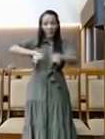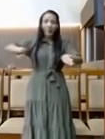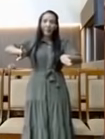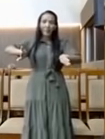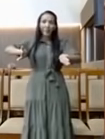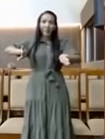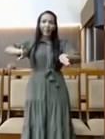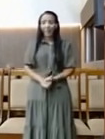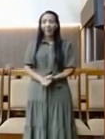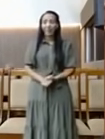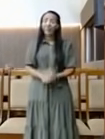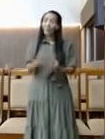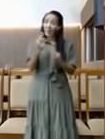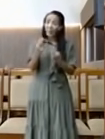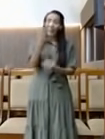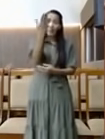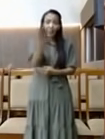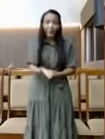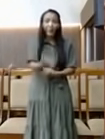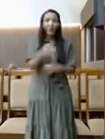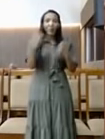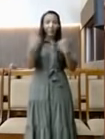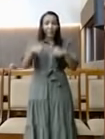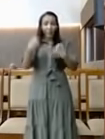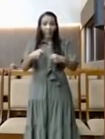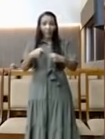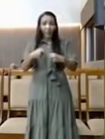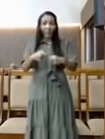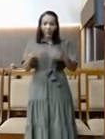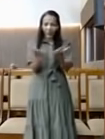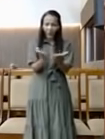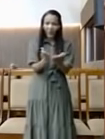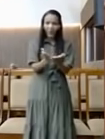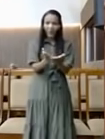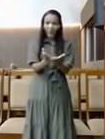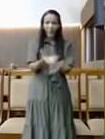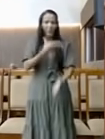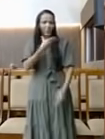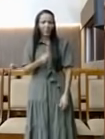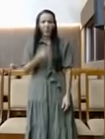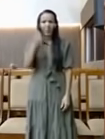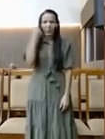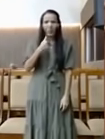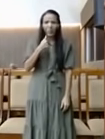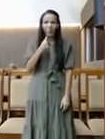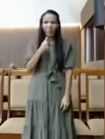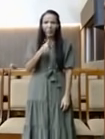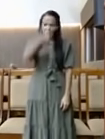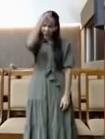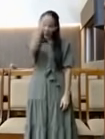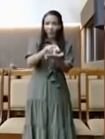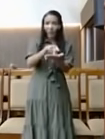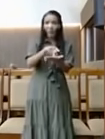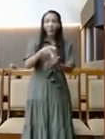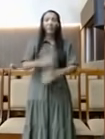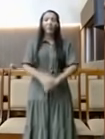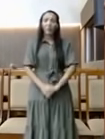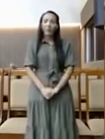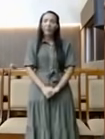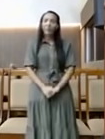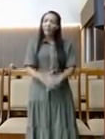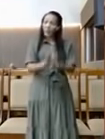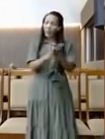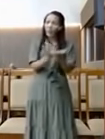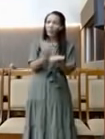própria multidão ela pode te matar é por isso que você precisa ser o nome de Deus uma mulher de Deus com sinceridade e com verdade é